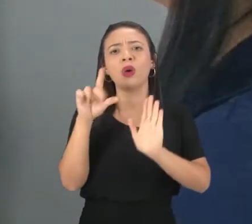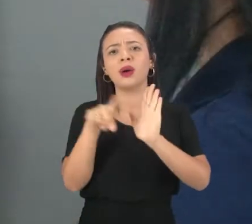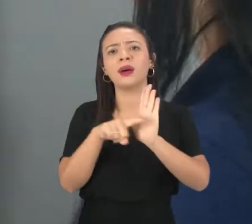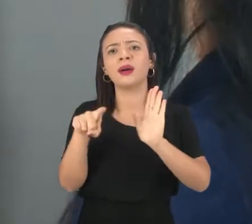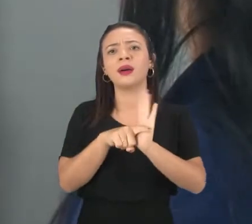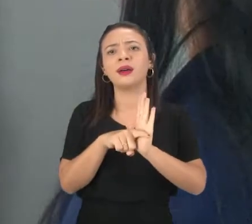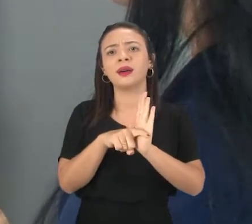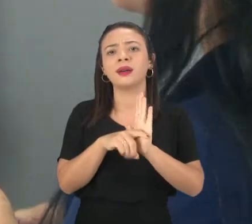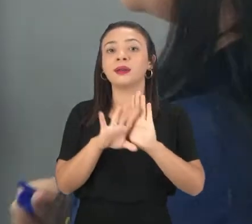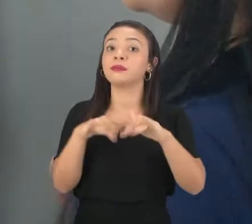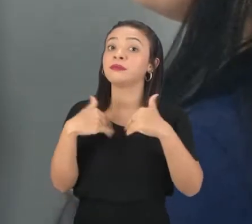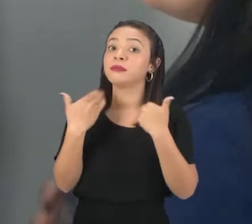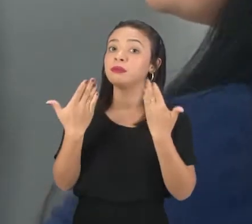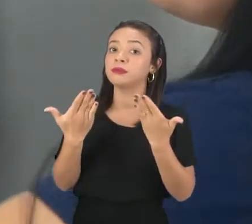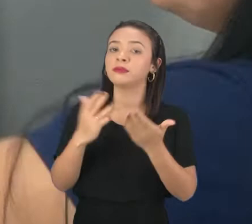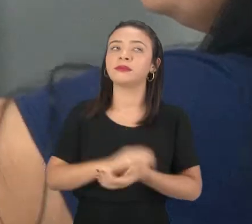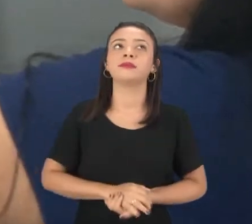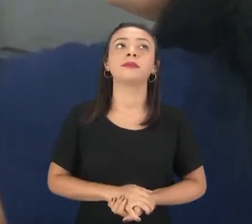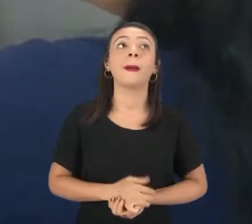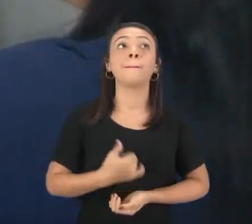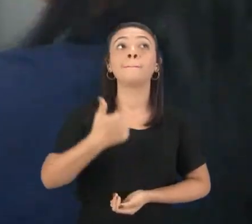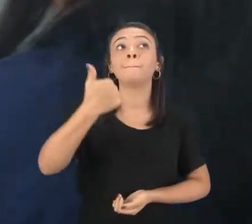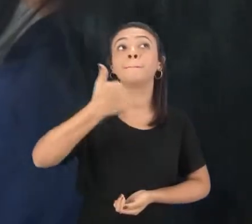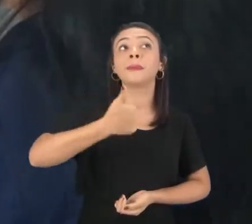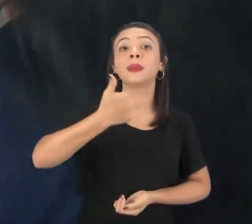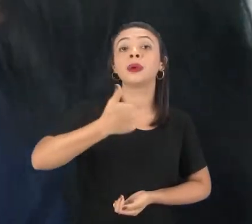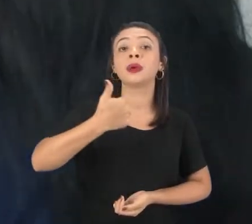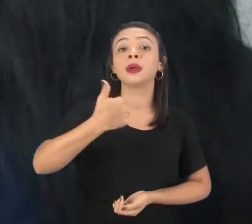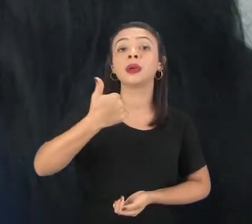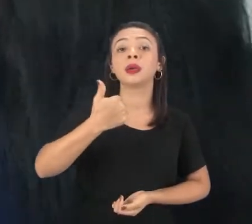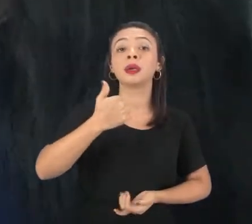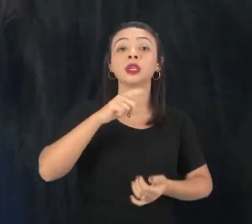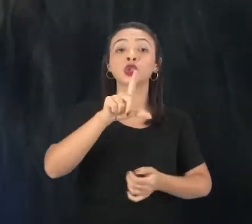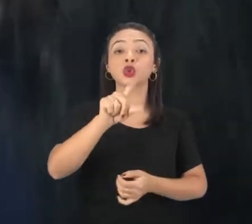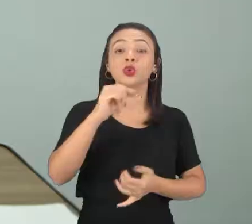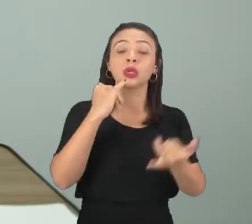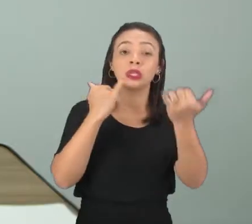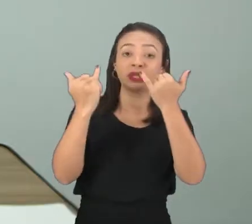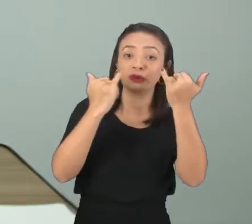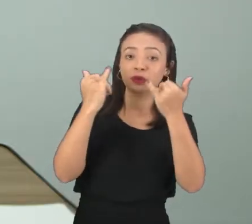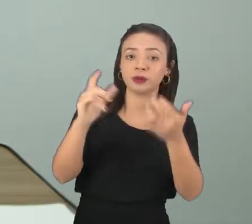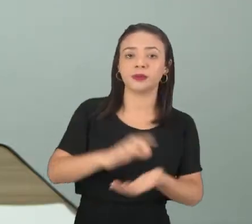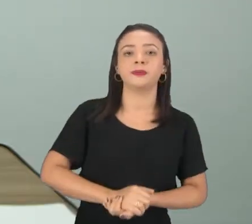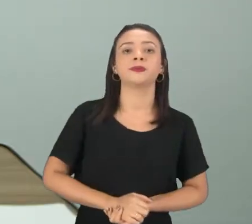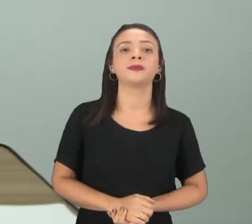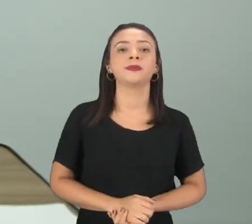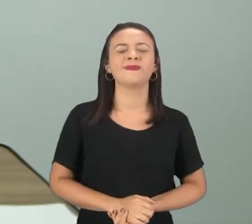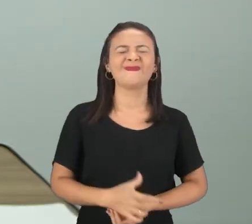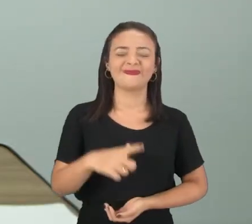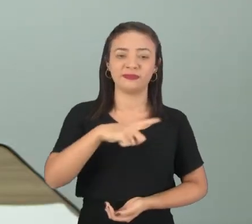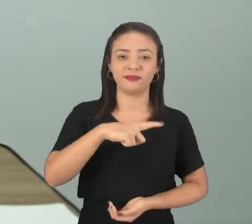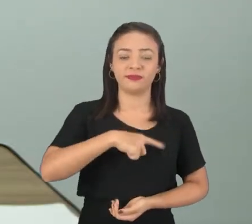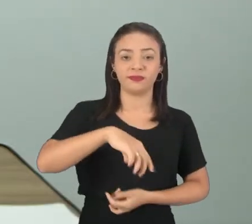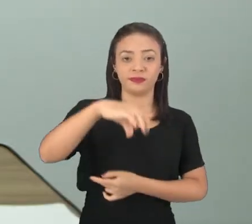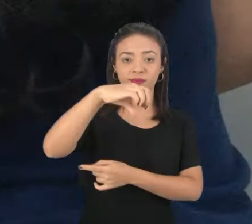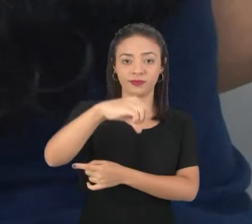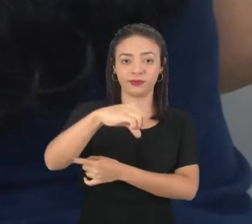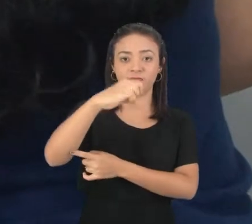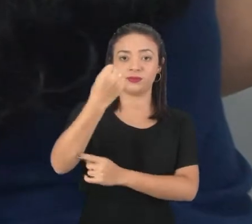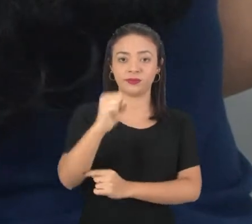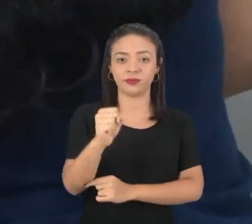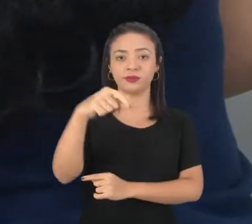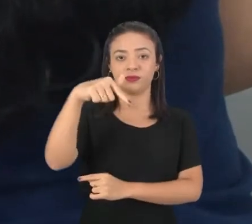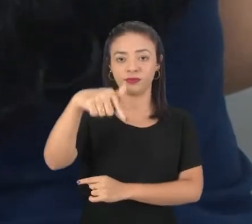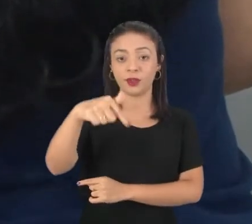subtração eu vou pegar primeiro vamos lá tirar as informações da situação ele tem